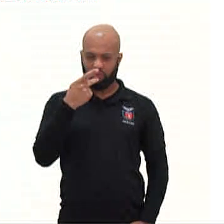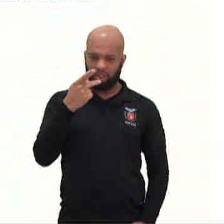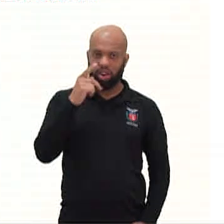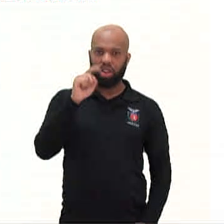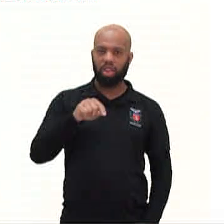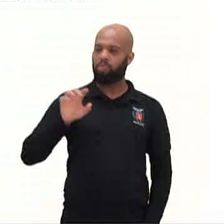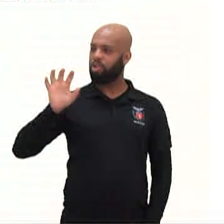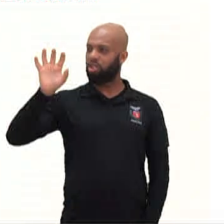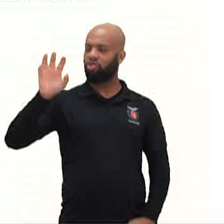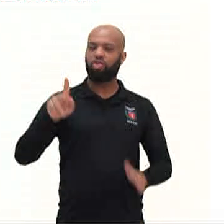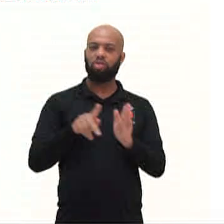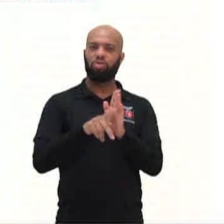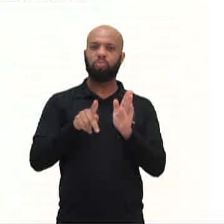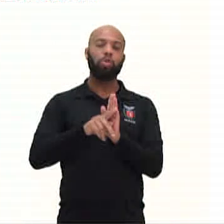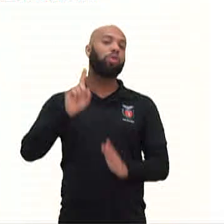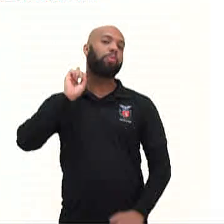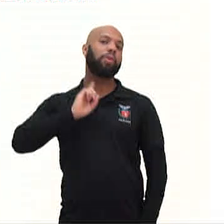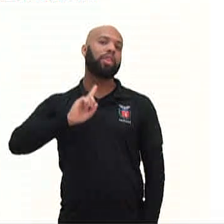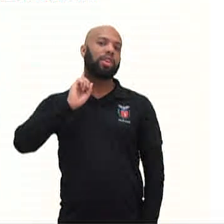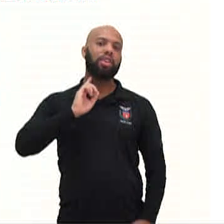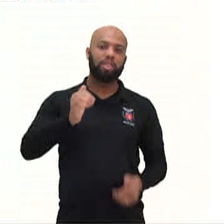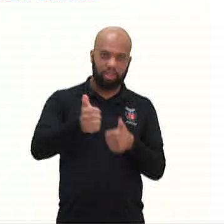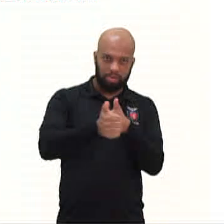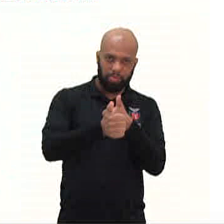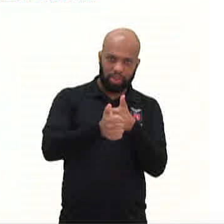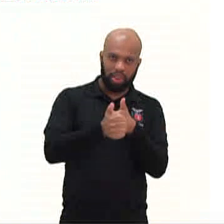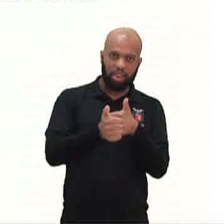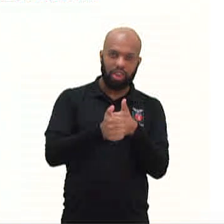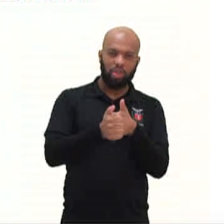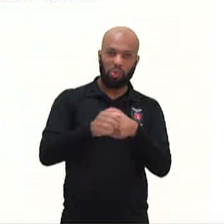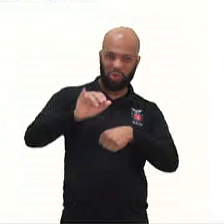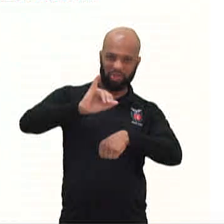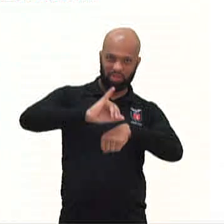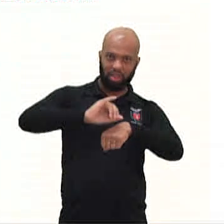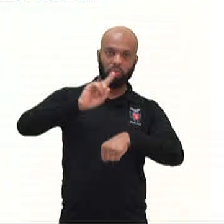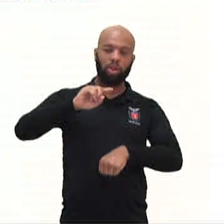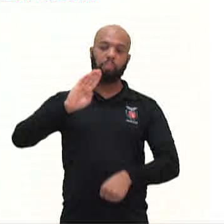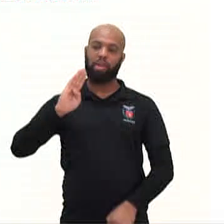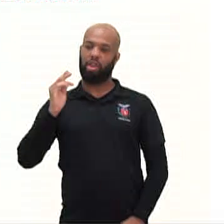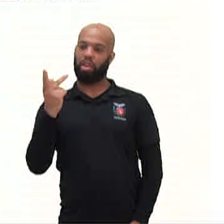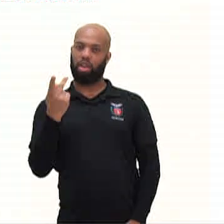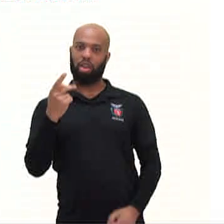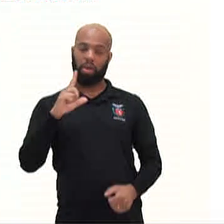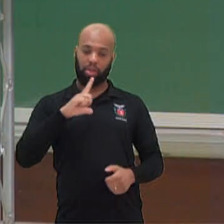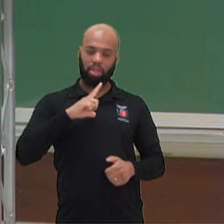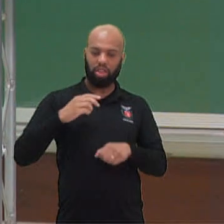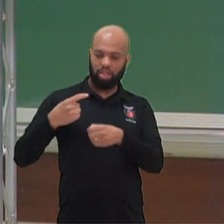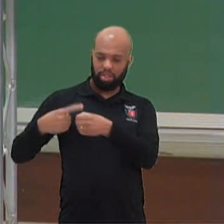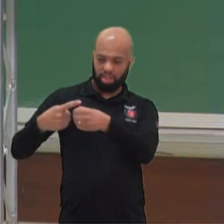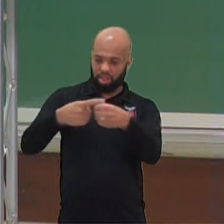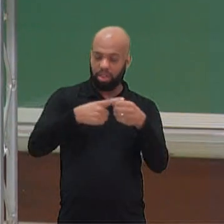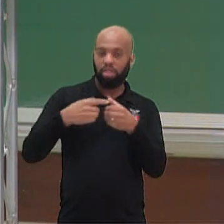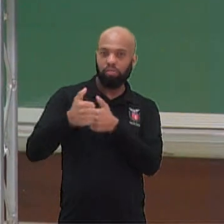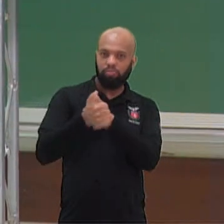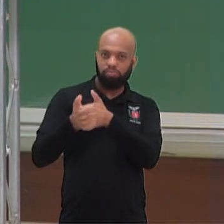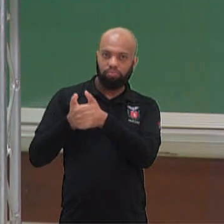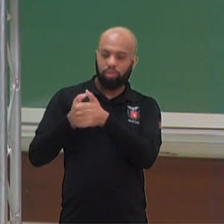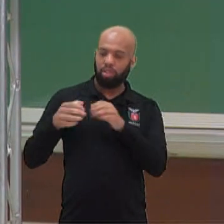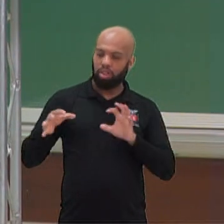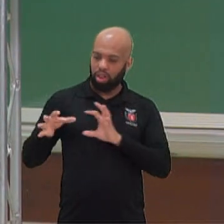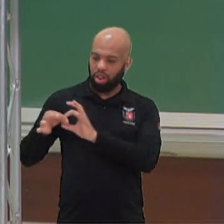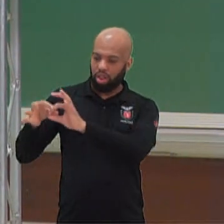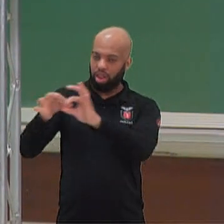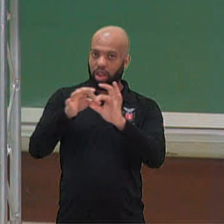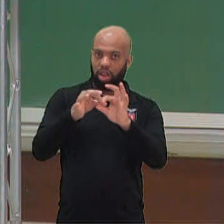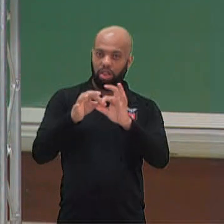uma região em Minas Gerais, próximo ali a Belo Horizonte, né, onde eu tenho cidades próximas ali que, ligando essas cidades,